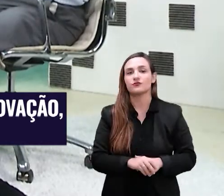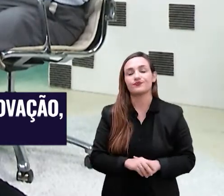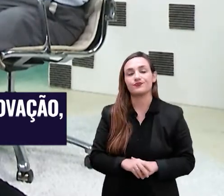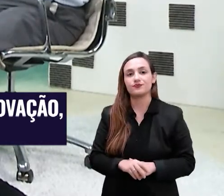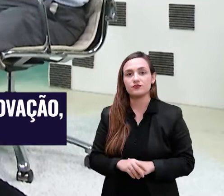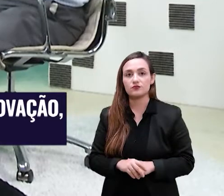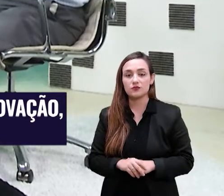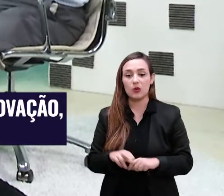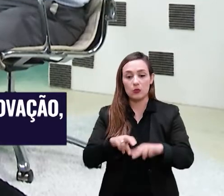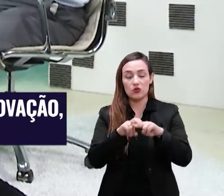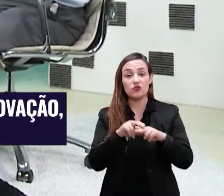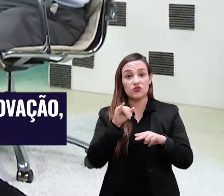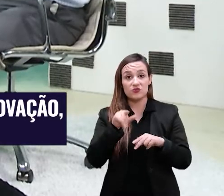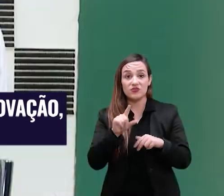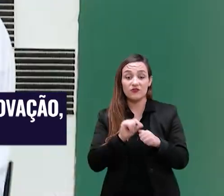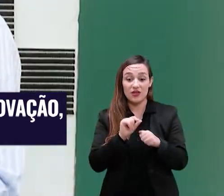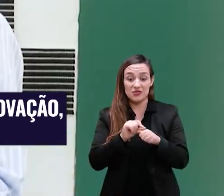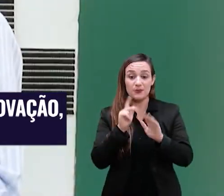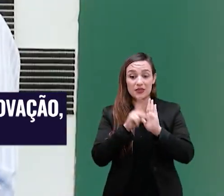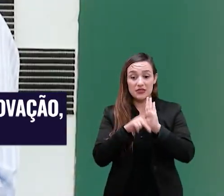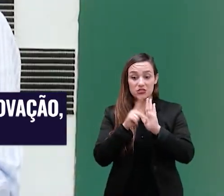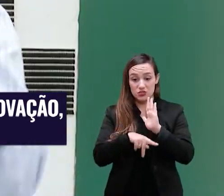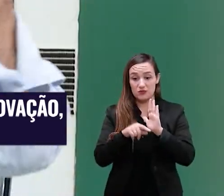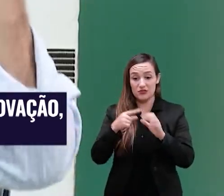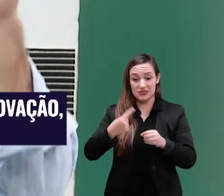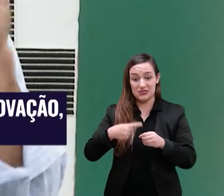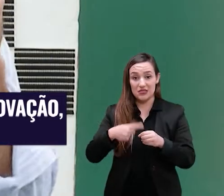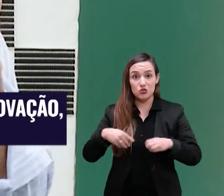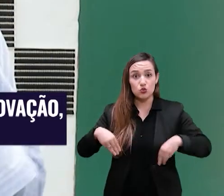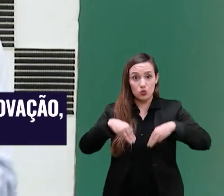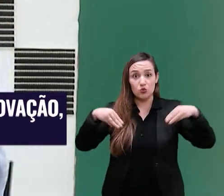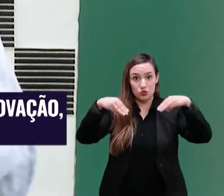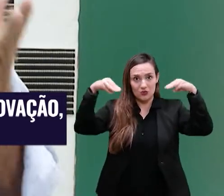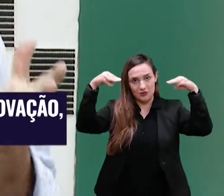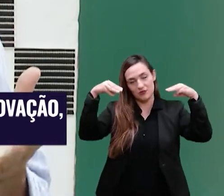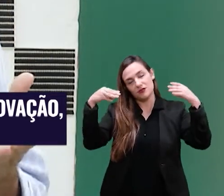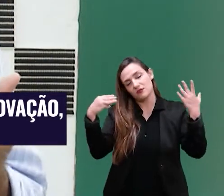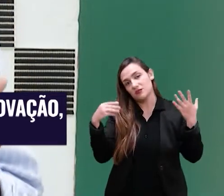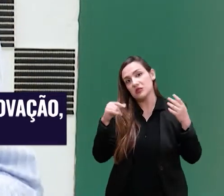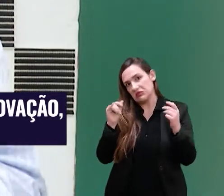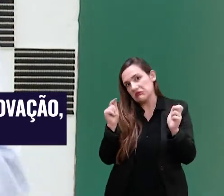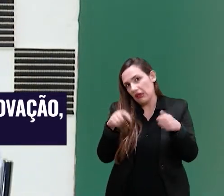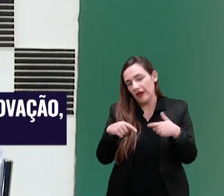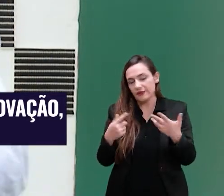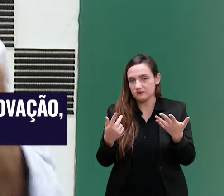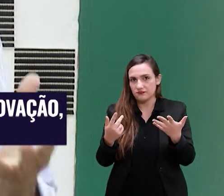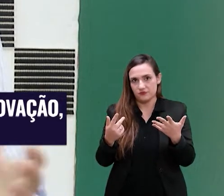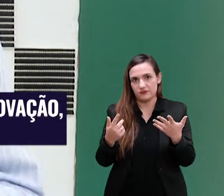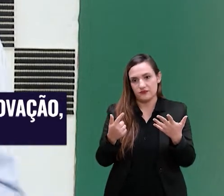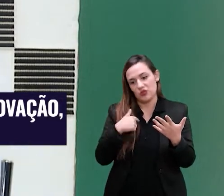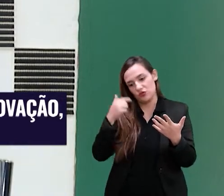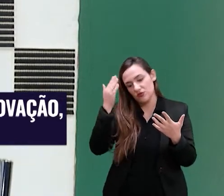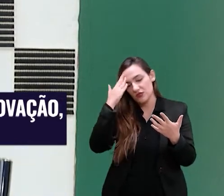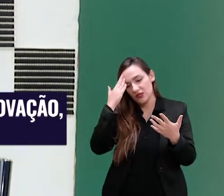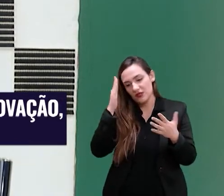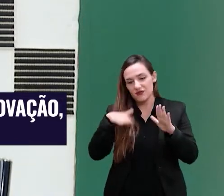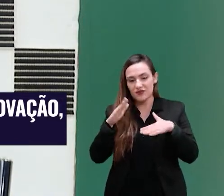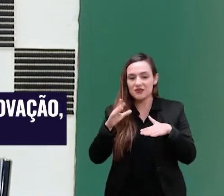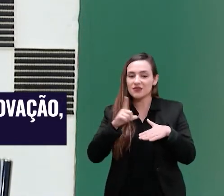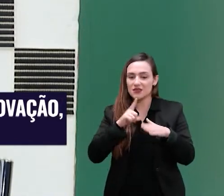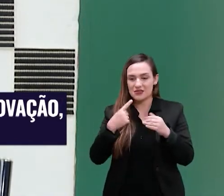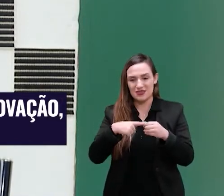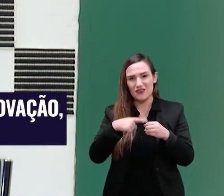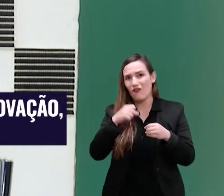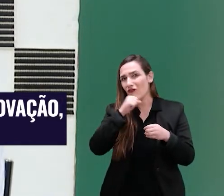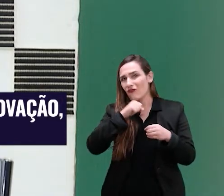você planeja uma cidade moderna, é que dentro do possível, porque a gente sabe que não é possível, não é, a não ser que seja uma cidade raiz,